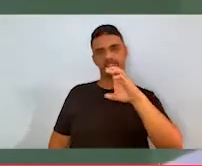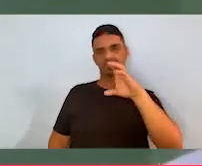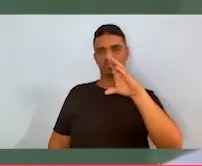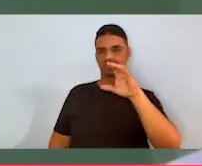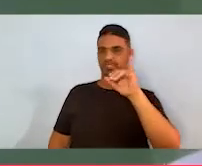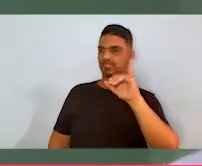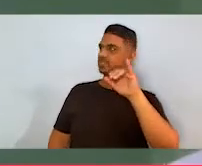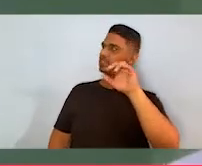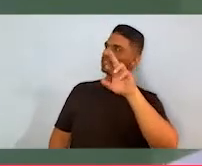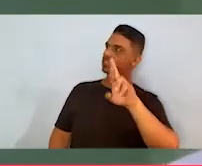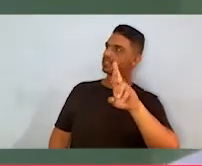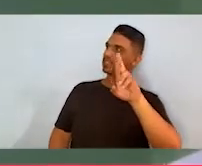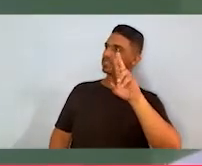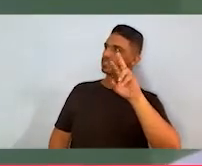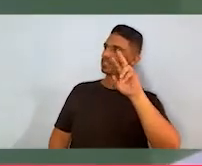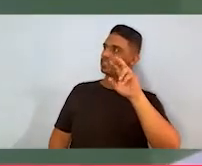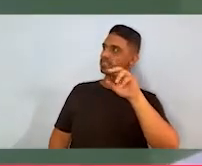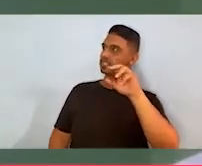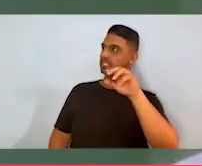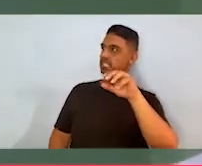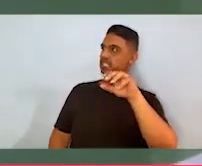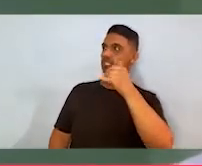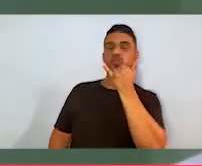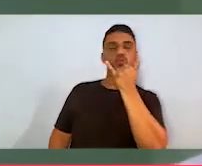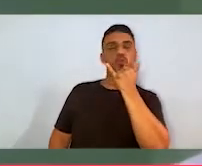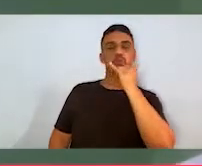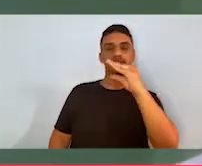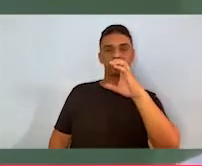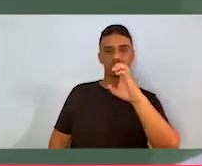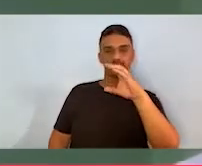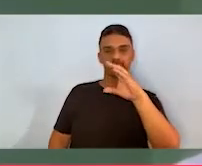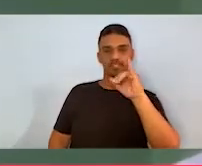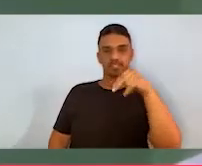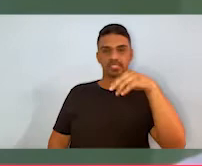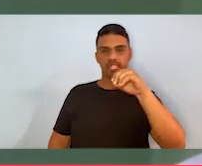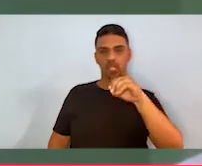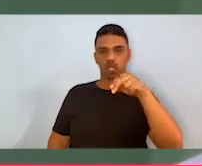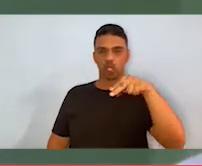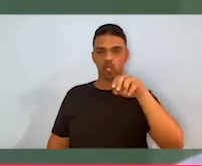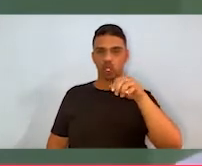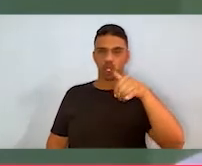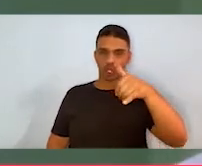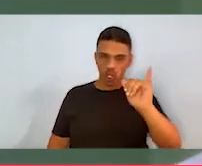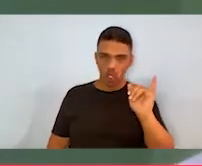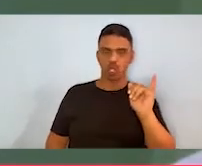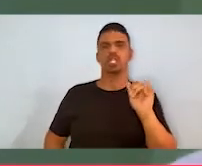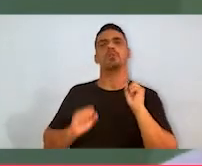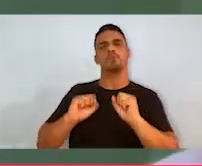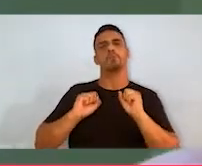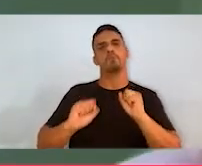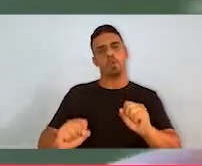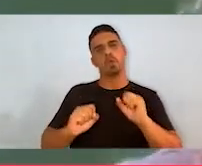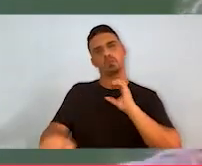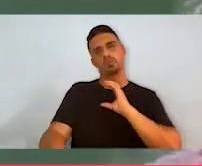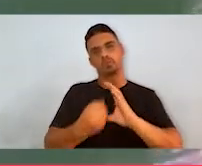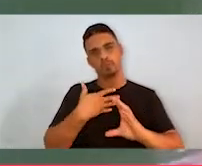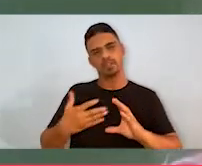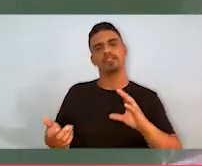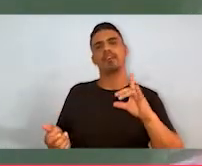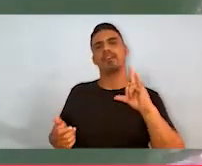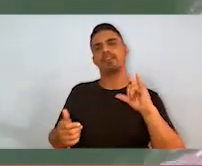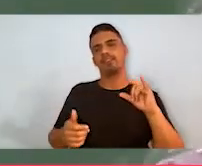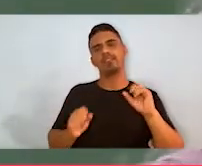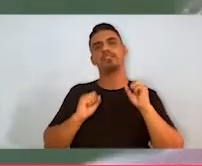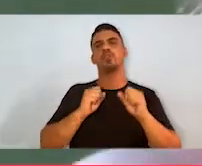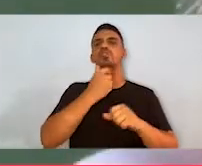dentro do possível, só o e-mail, que é um pouquinho diferente, mas o resto tá cecihoneypixel, então vocês podem mandar as maçãzinhas, pode mandar outras